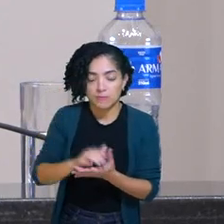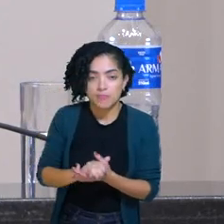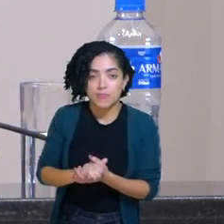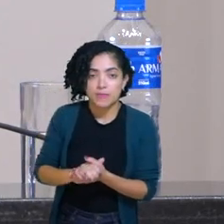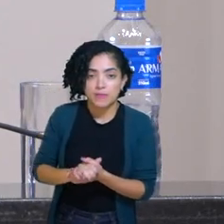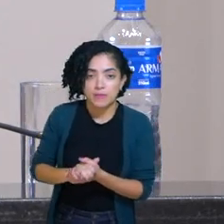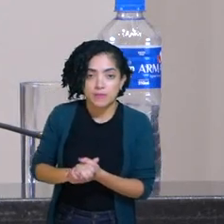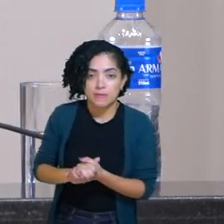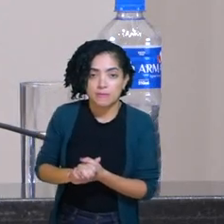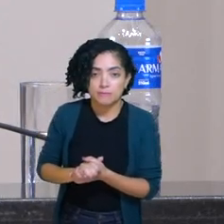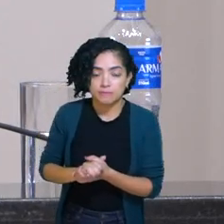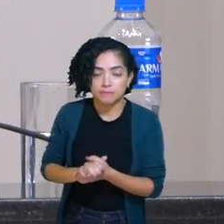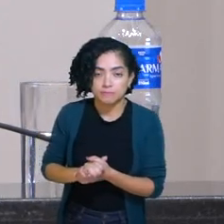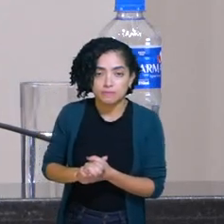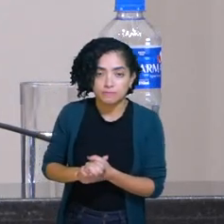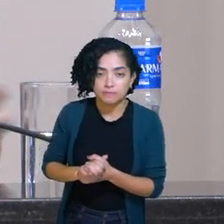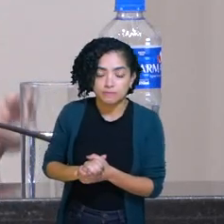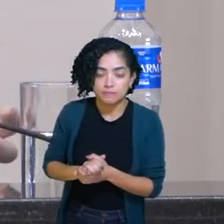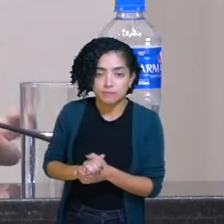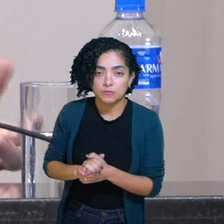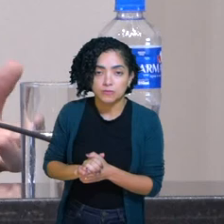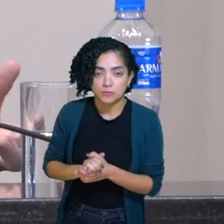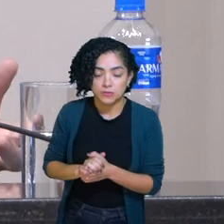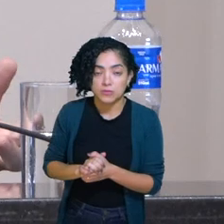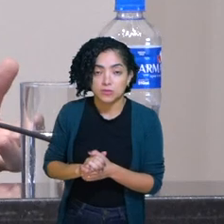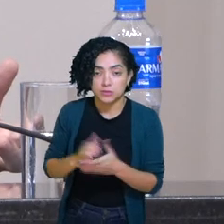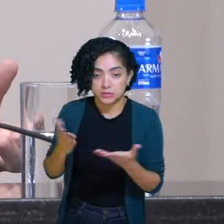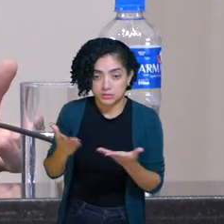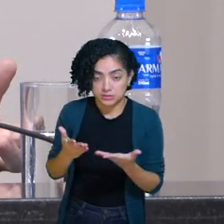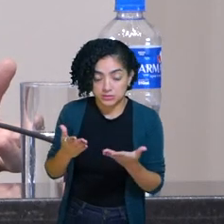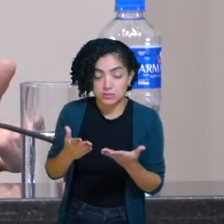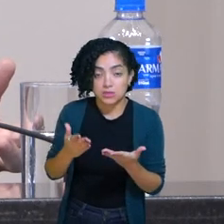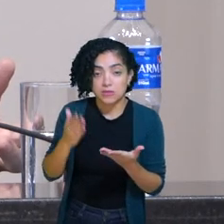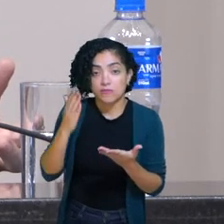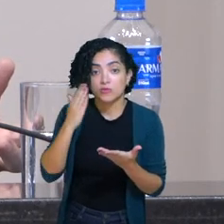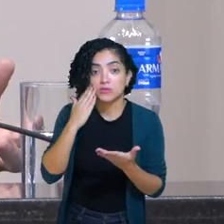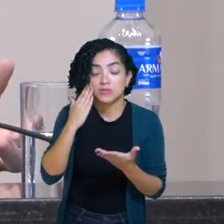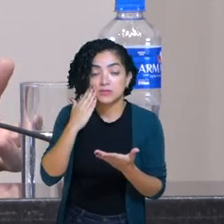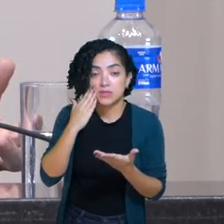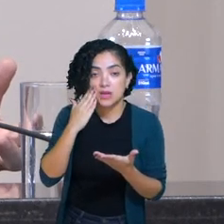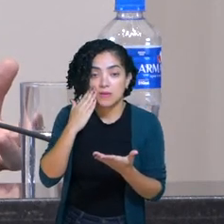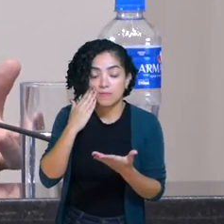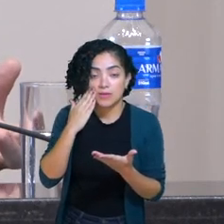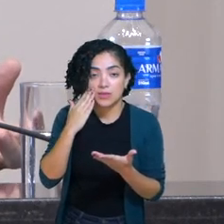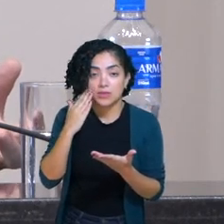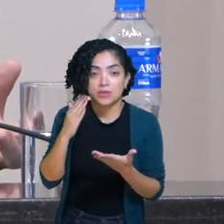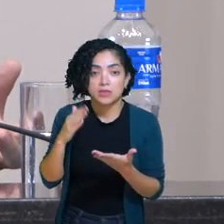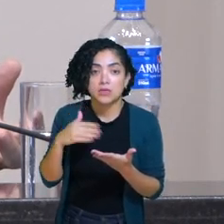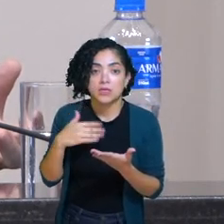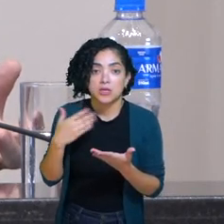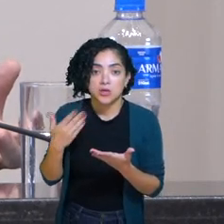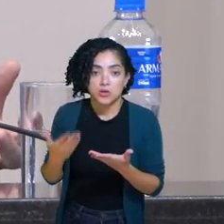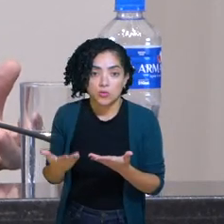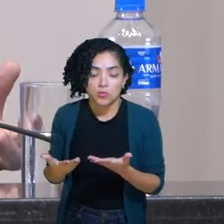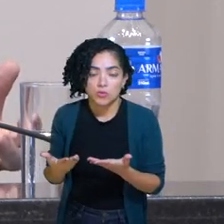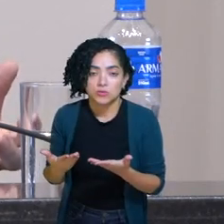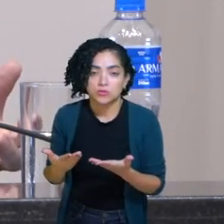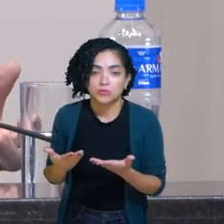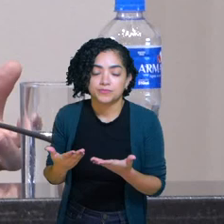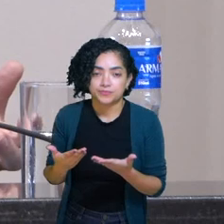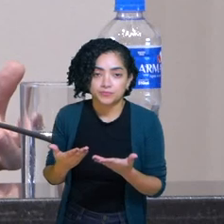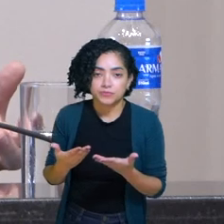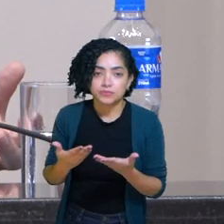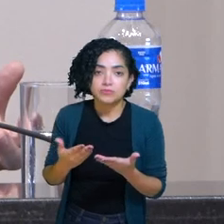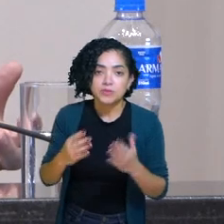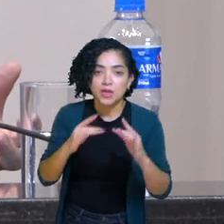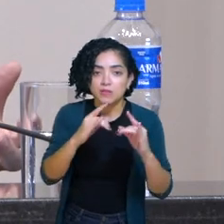certamente um eh certamente sabem muito bem quando eh fazem as Feiras das profissões né Eh e